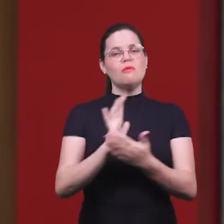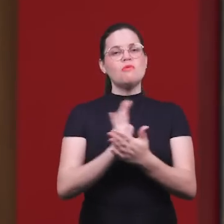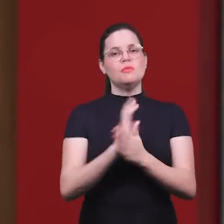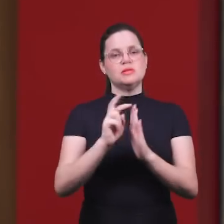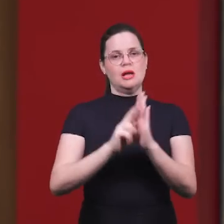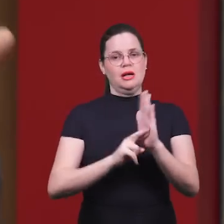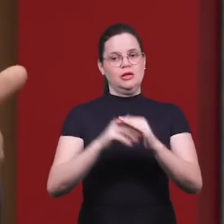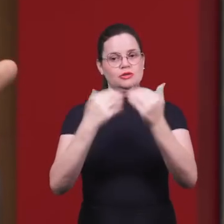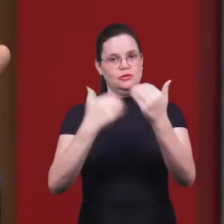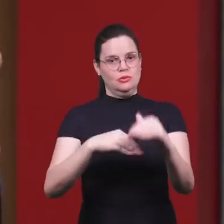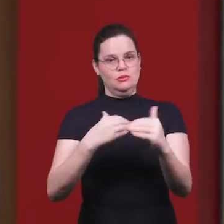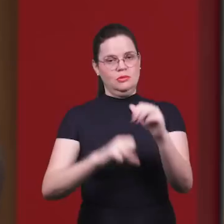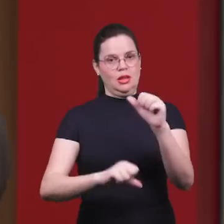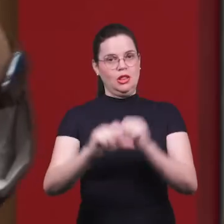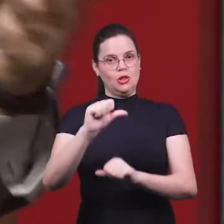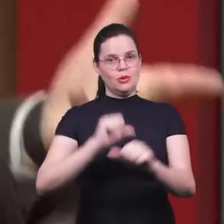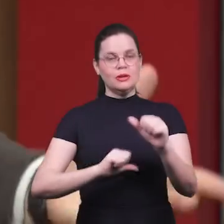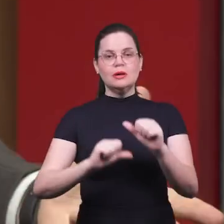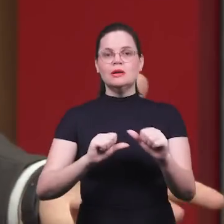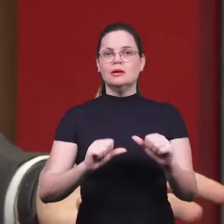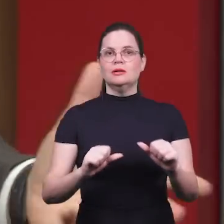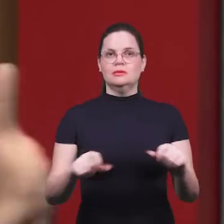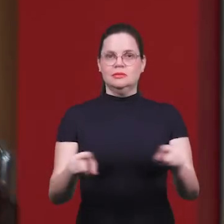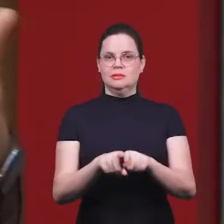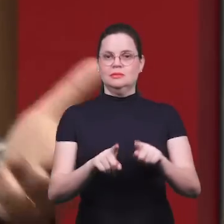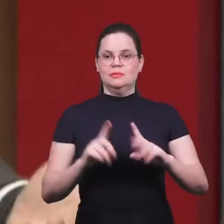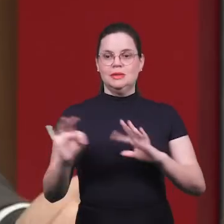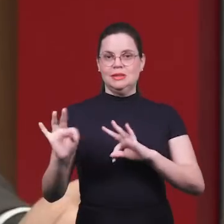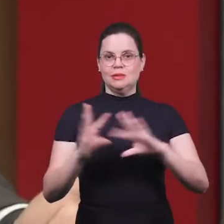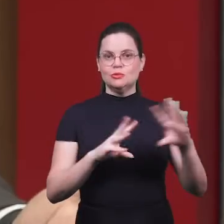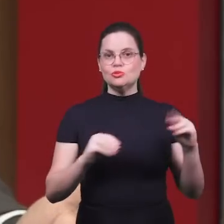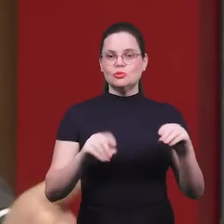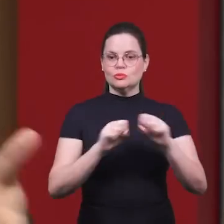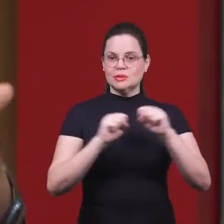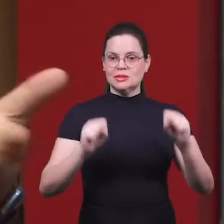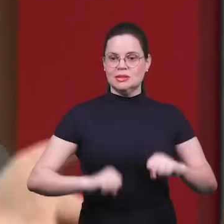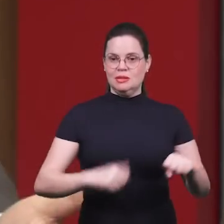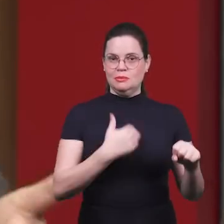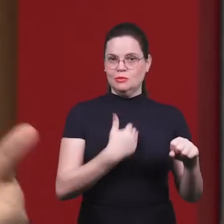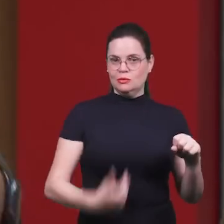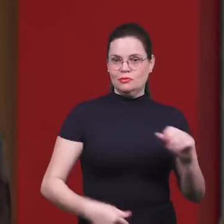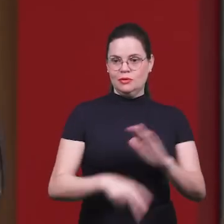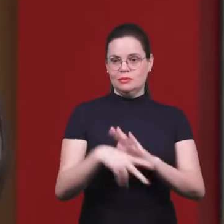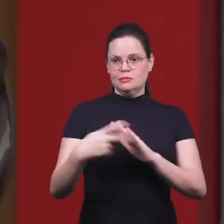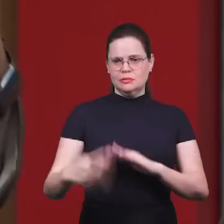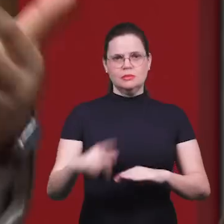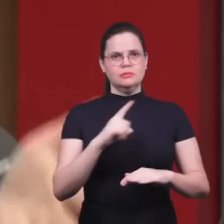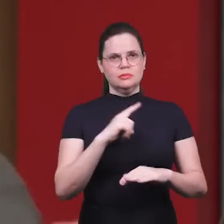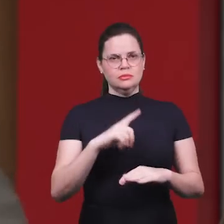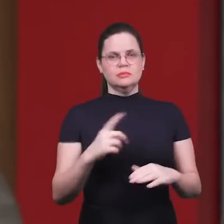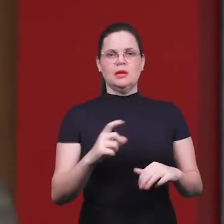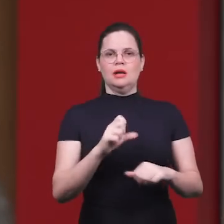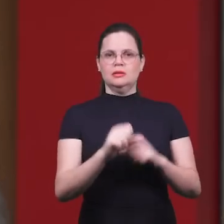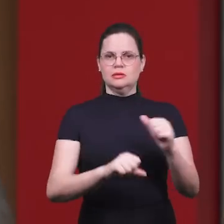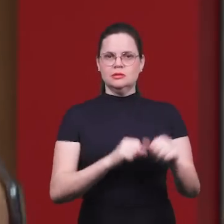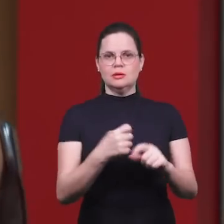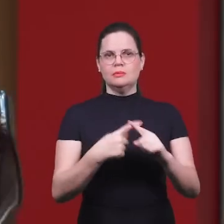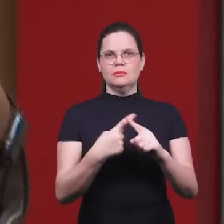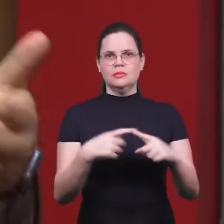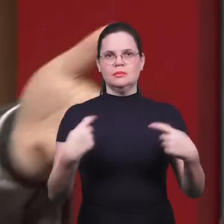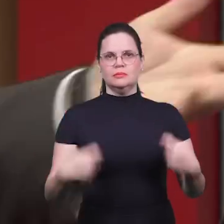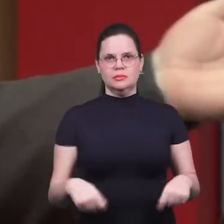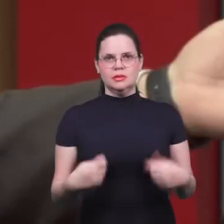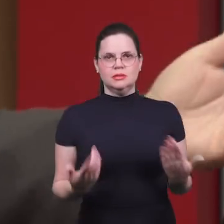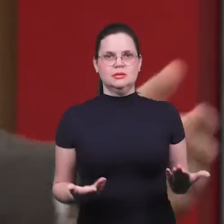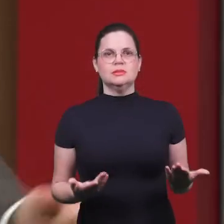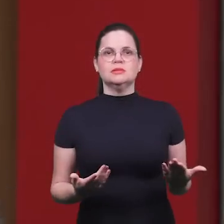cenário. E, obviamente, toda a máquina pública está sendo muito pressionada por performance, por entregar mais